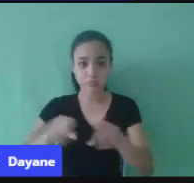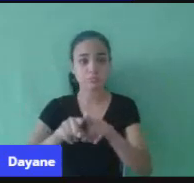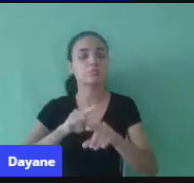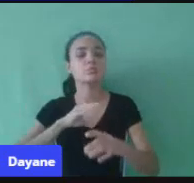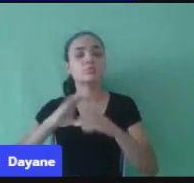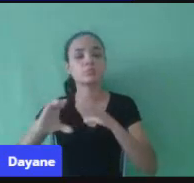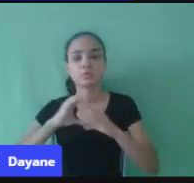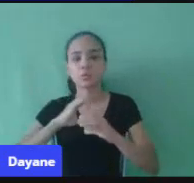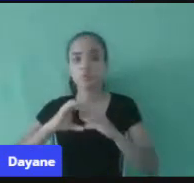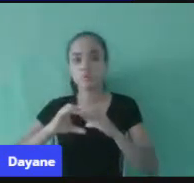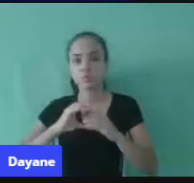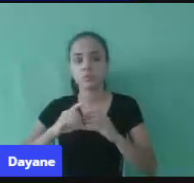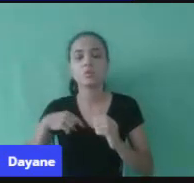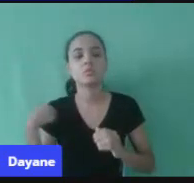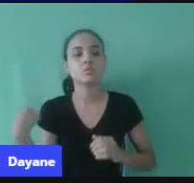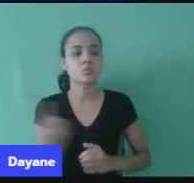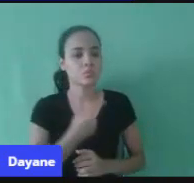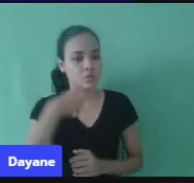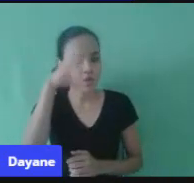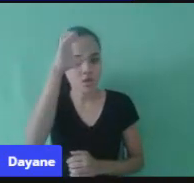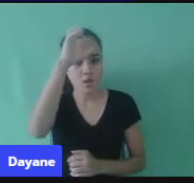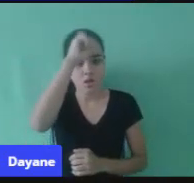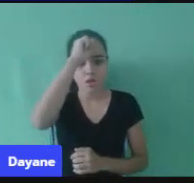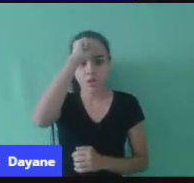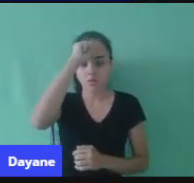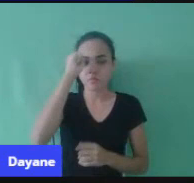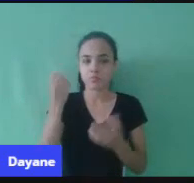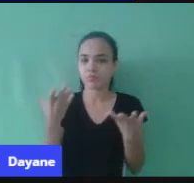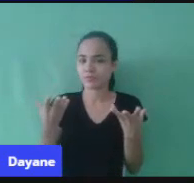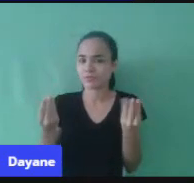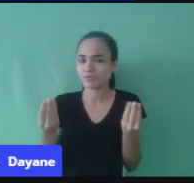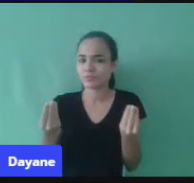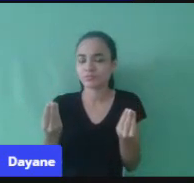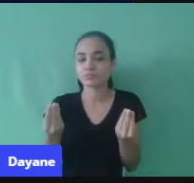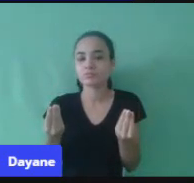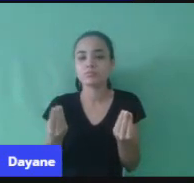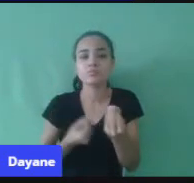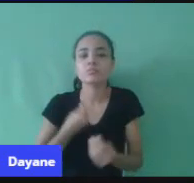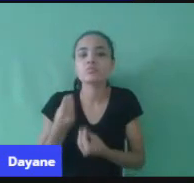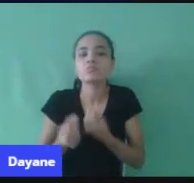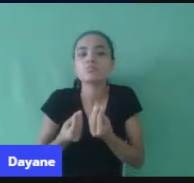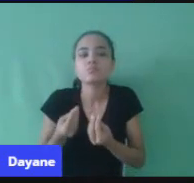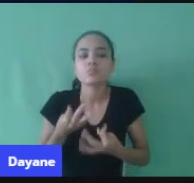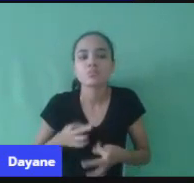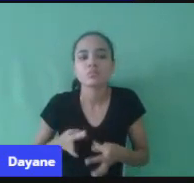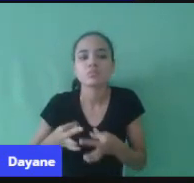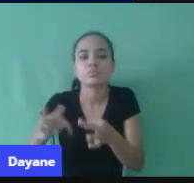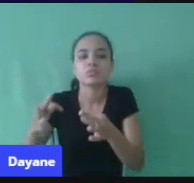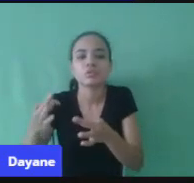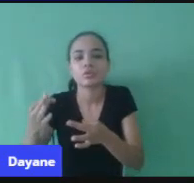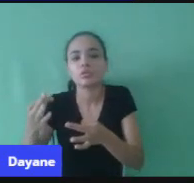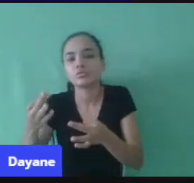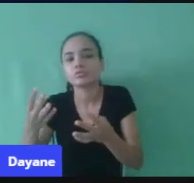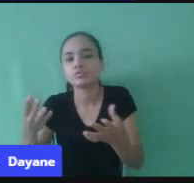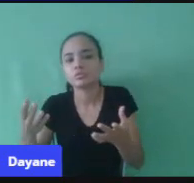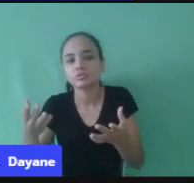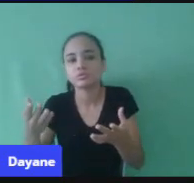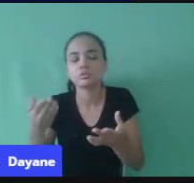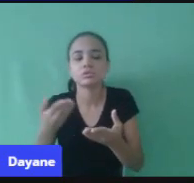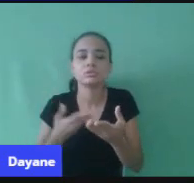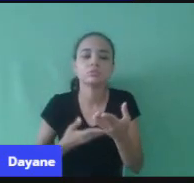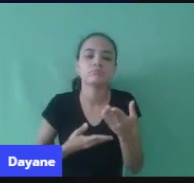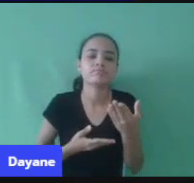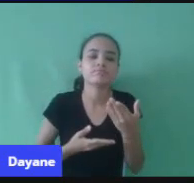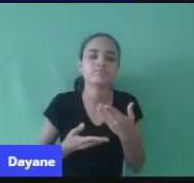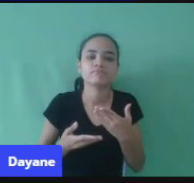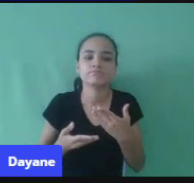desde aprender como lidar com a tecnologia, até como ensinar aos nossos alunos